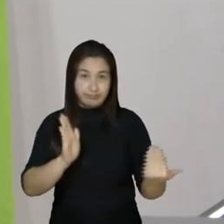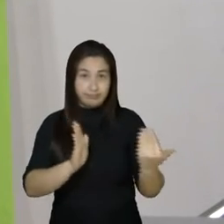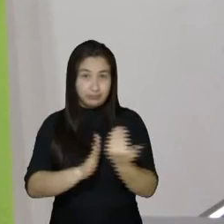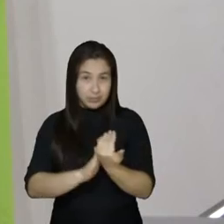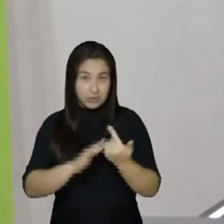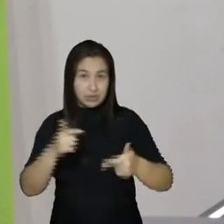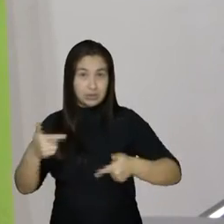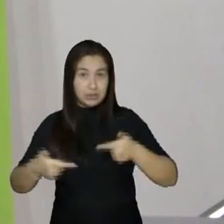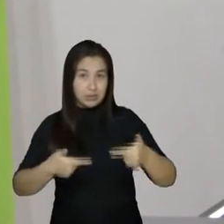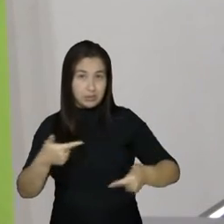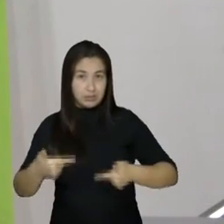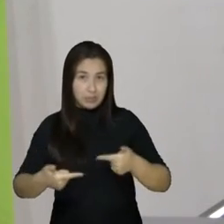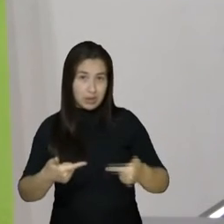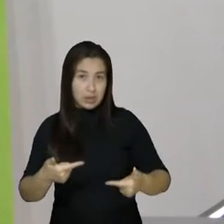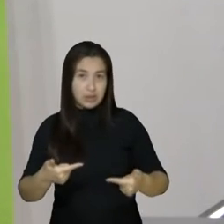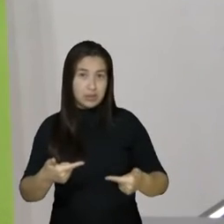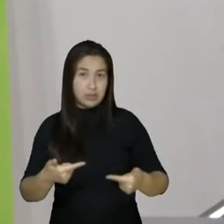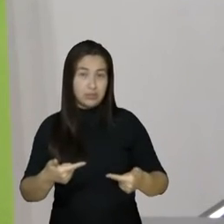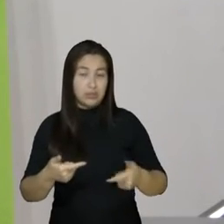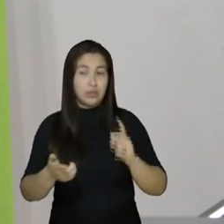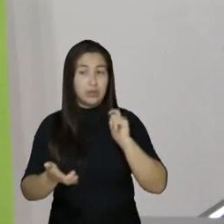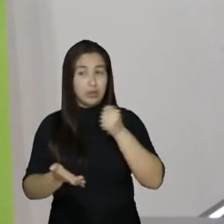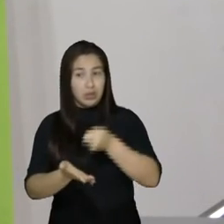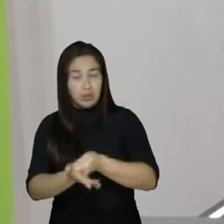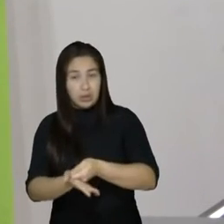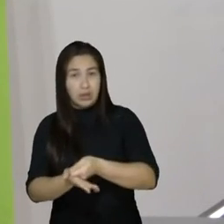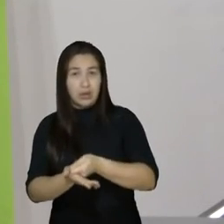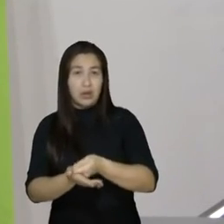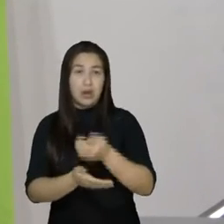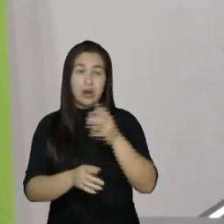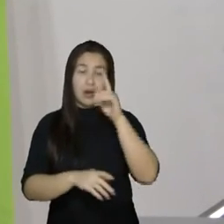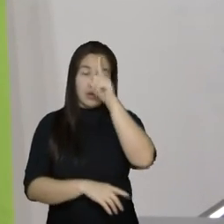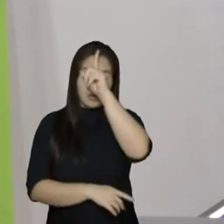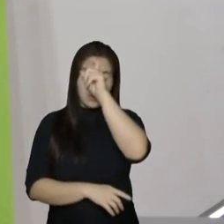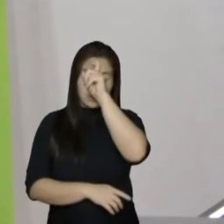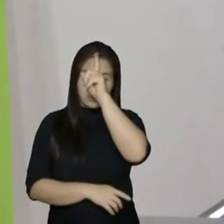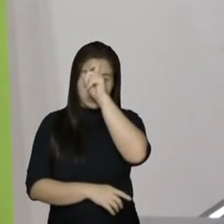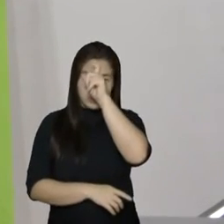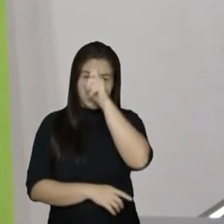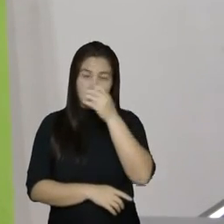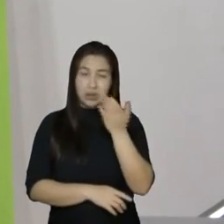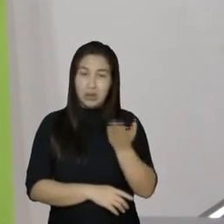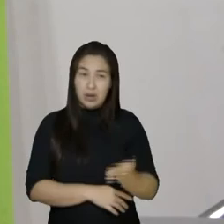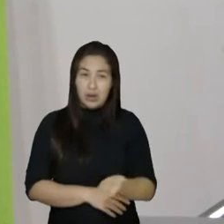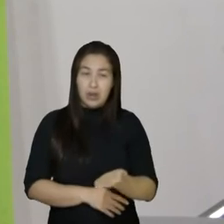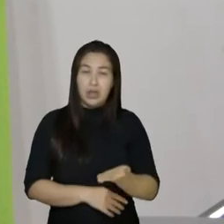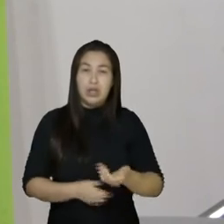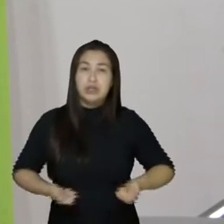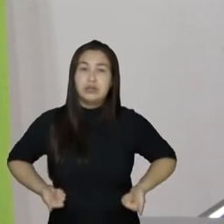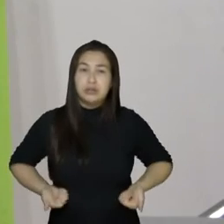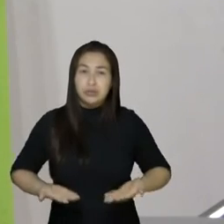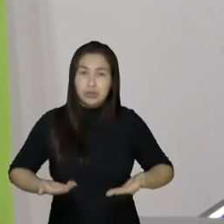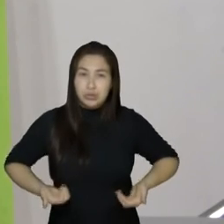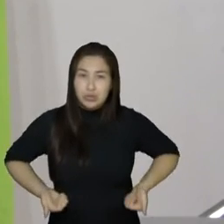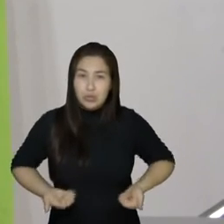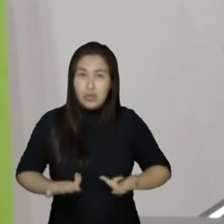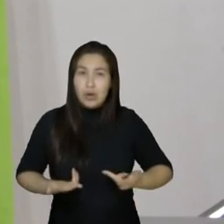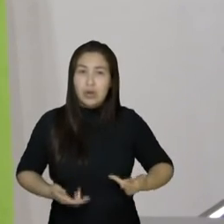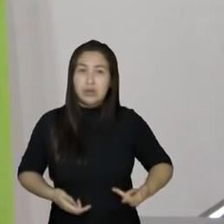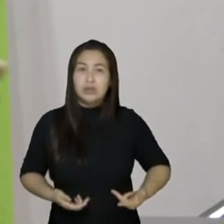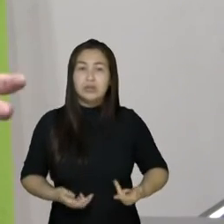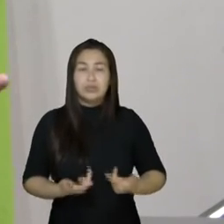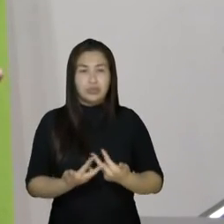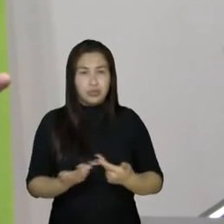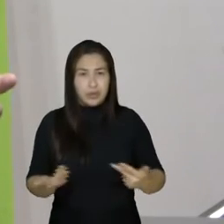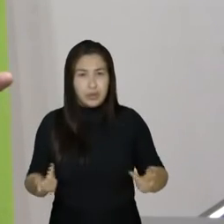trabalhando, é ressarcir hospitais pelos custos dessas cirurgias para